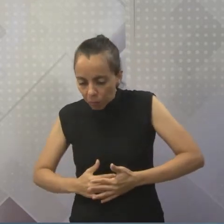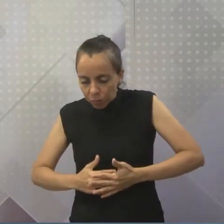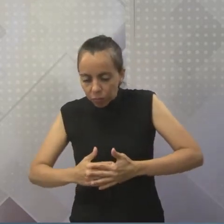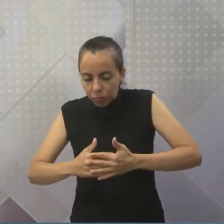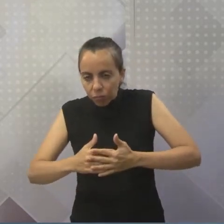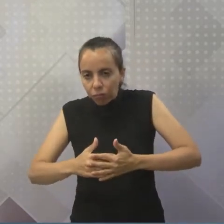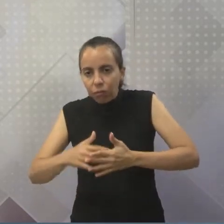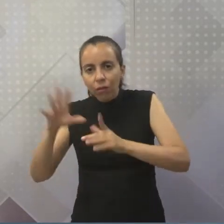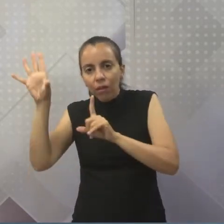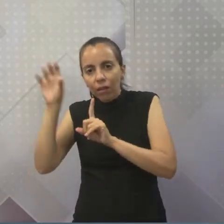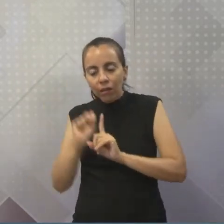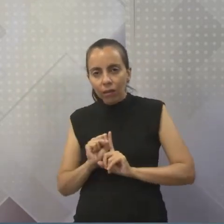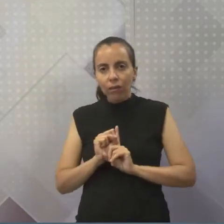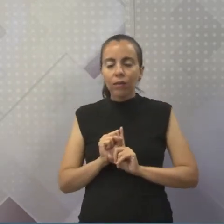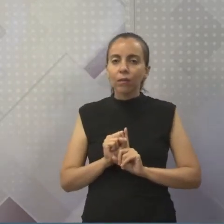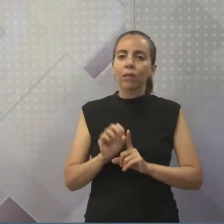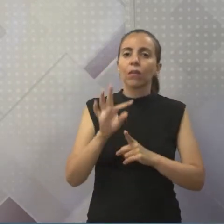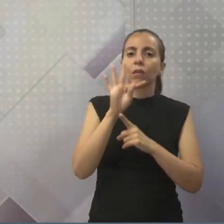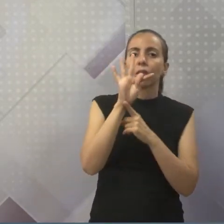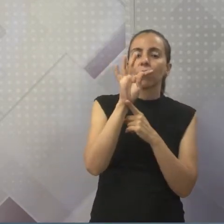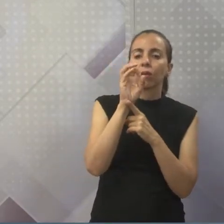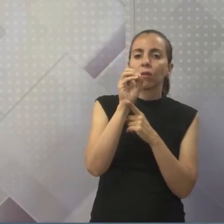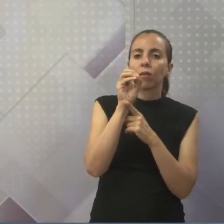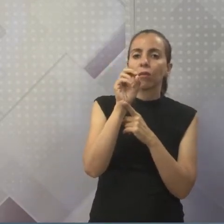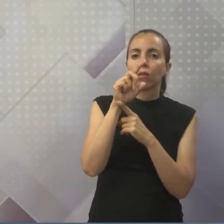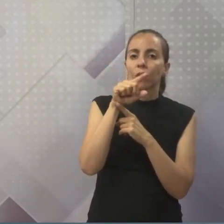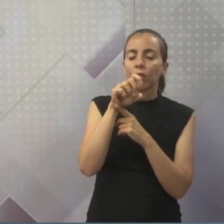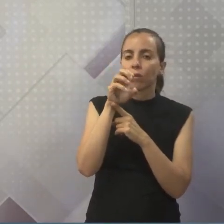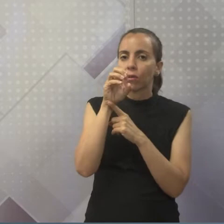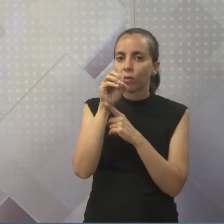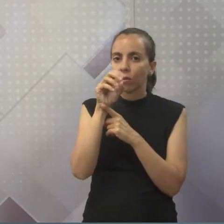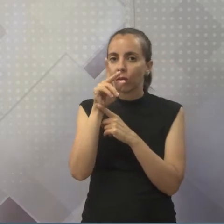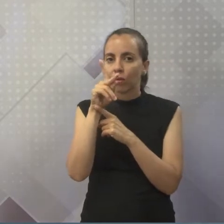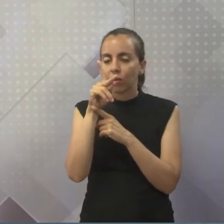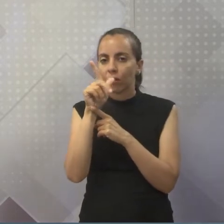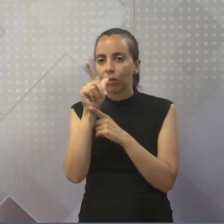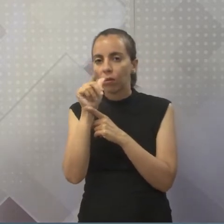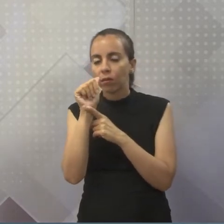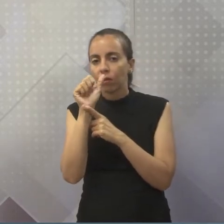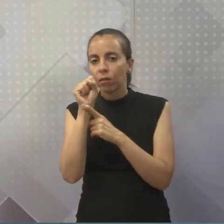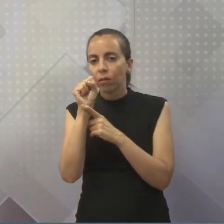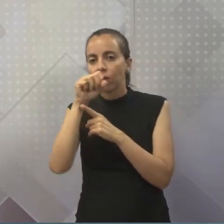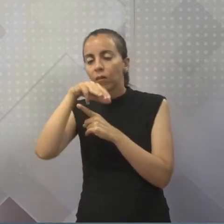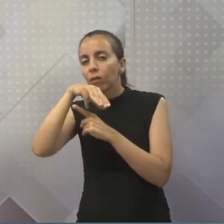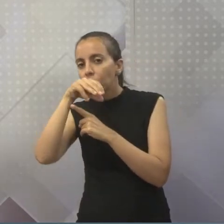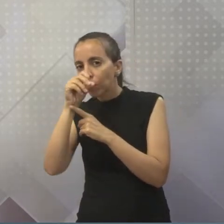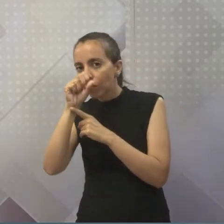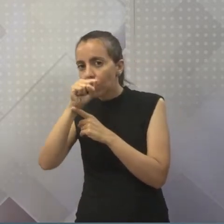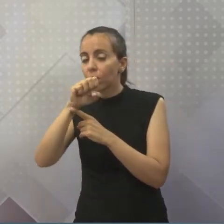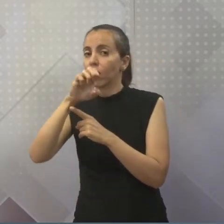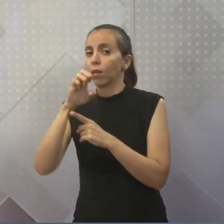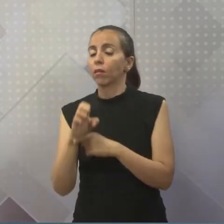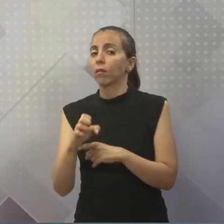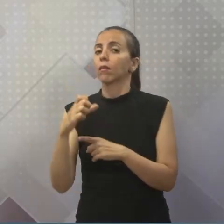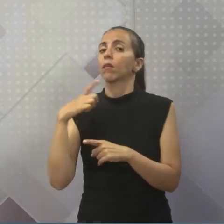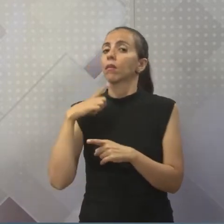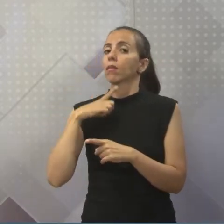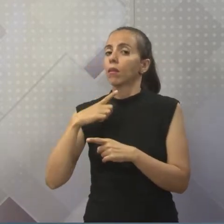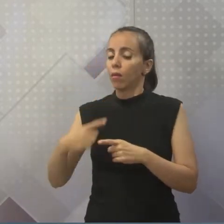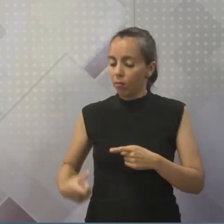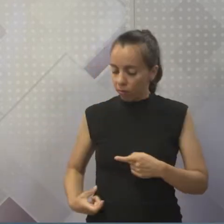é, por exemplo, a toxoplasmose. Existe um agente, um protozoário, um micróbio